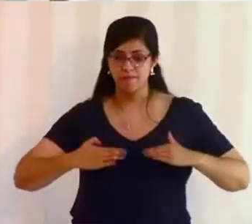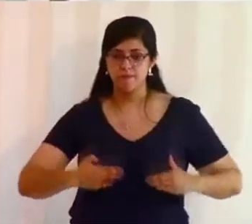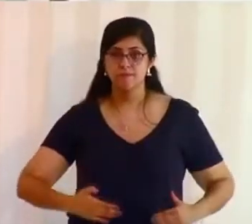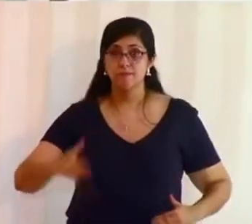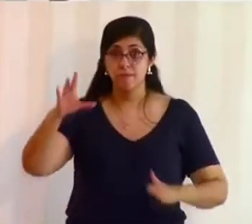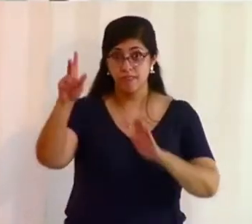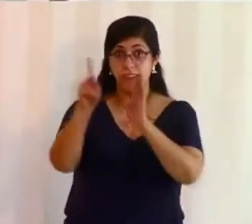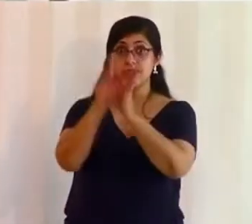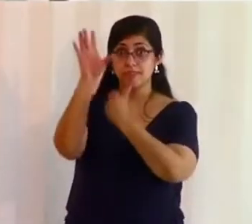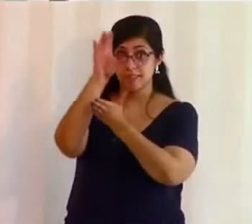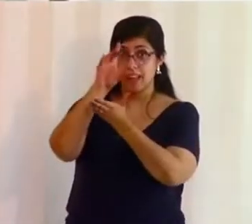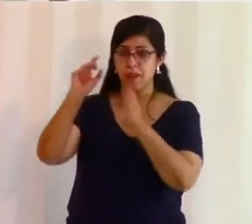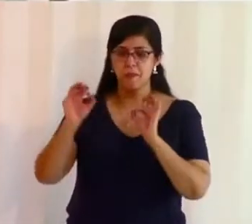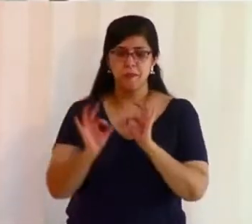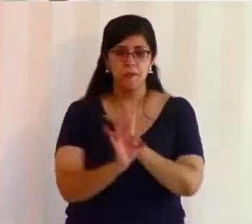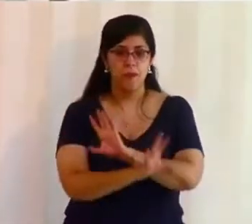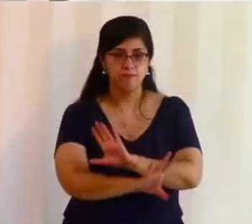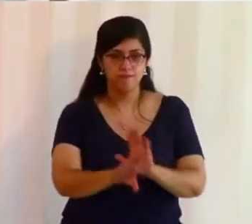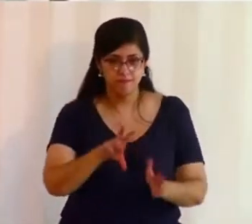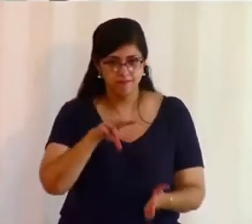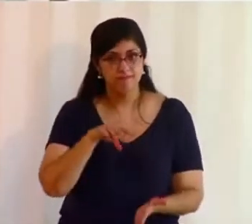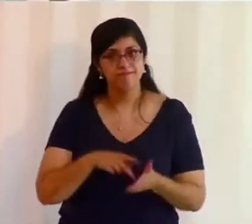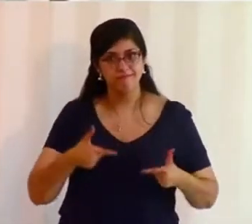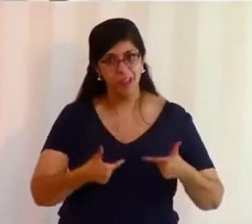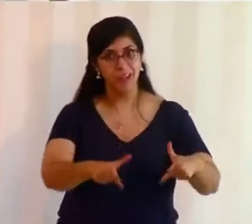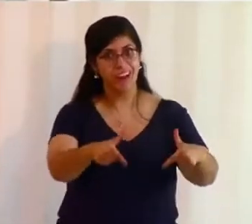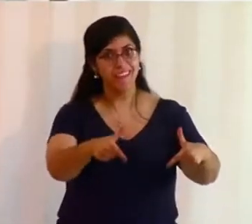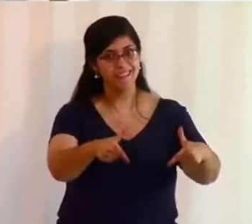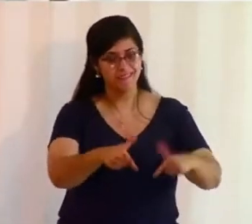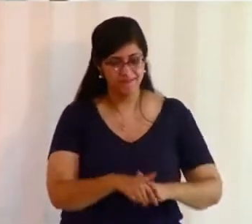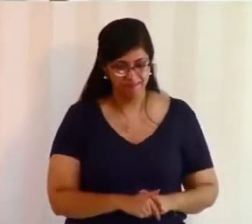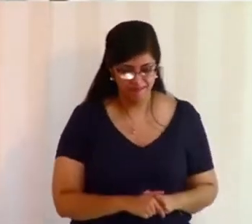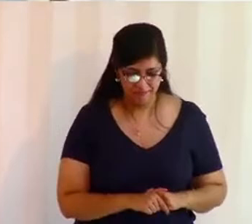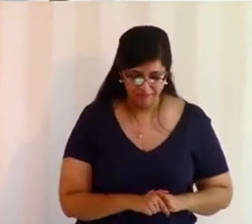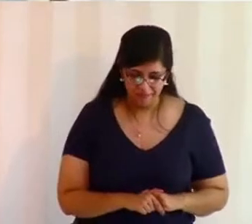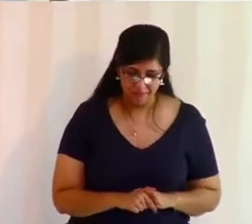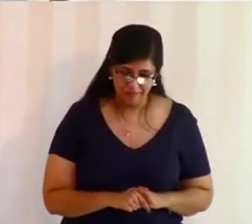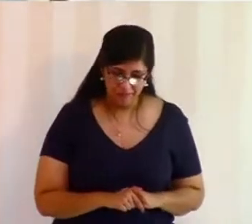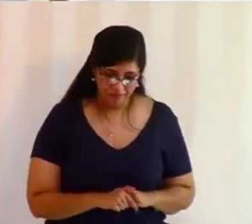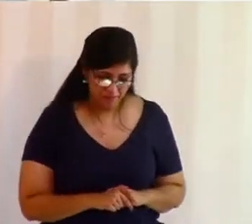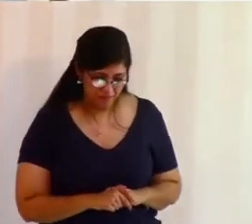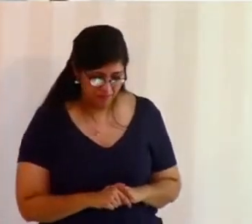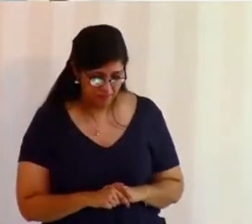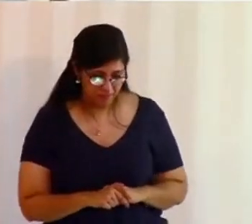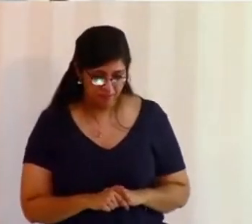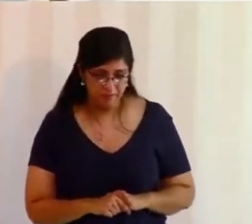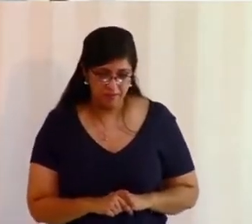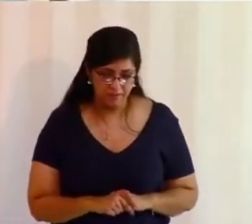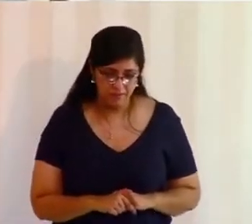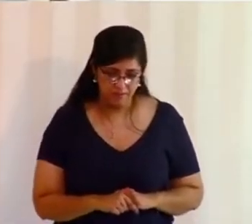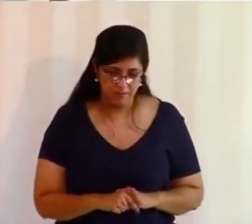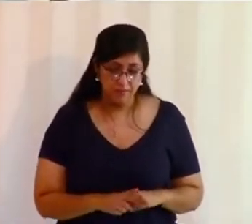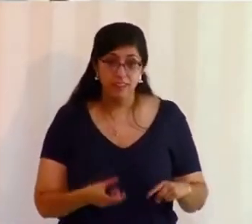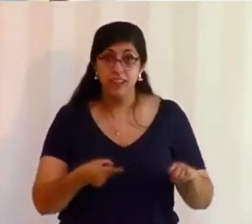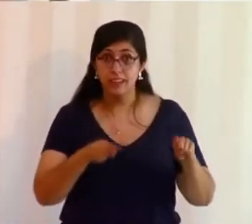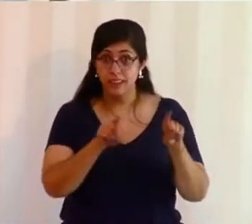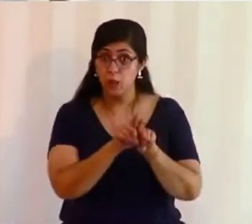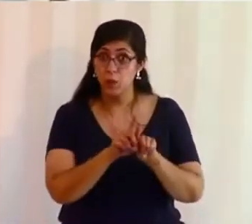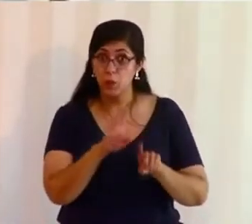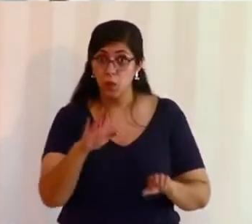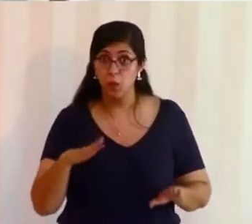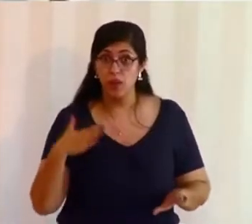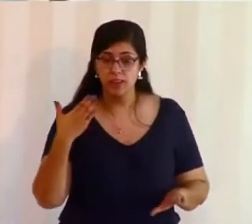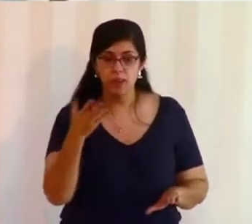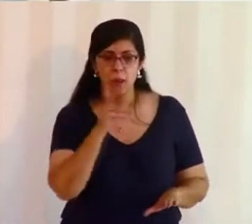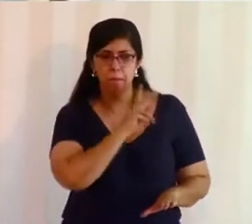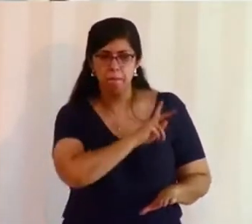Deus, você está pronto para enfrentar e para resistir, melhor dizendo, às astutas ciladas do diabo. Por isso que quando Paulo